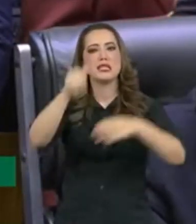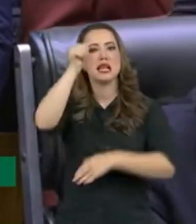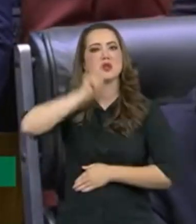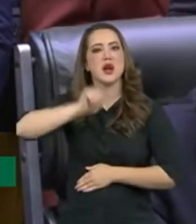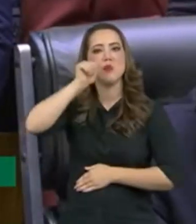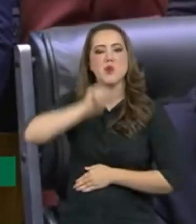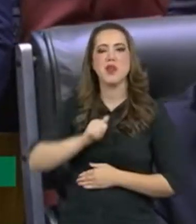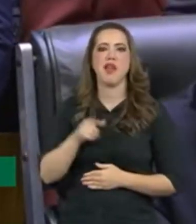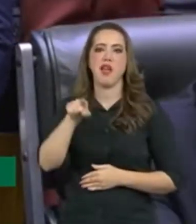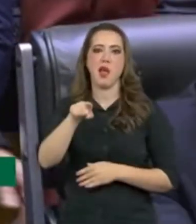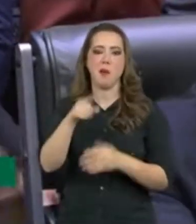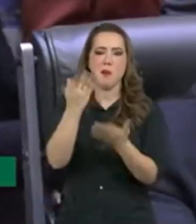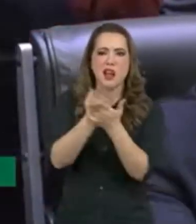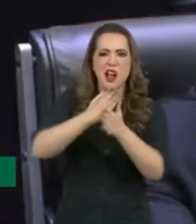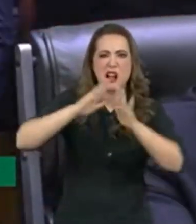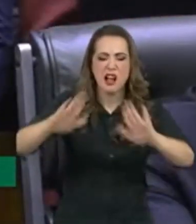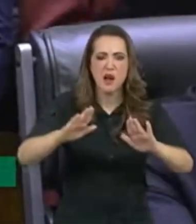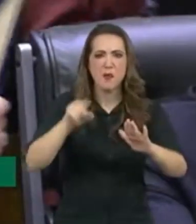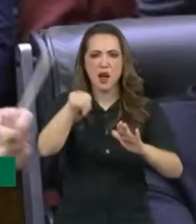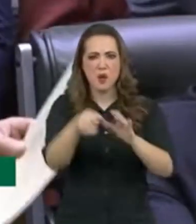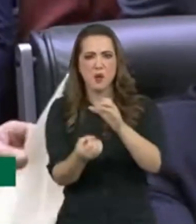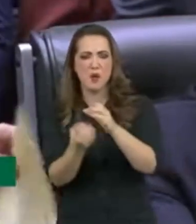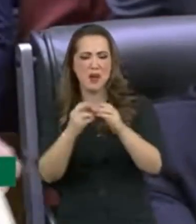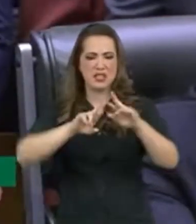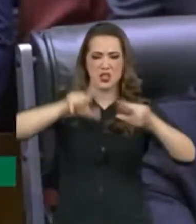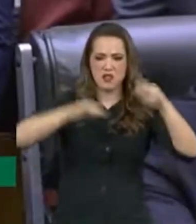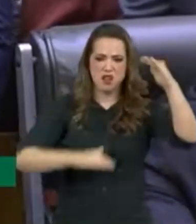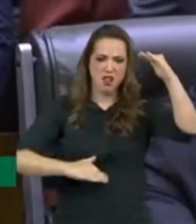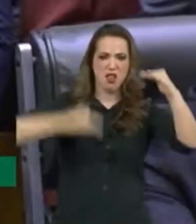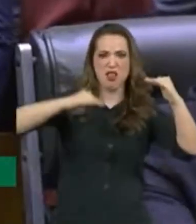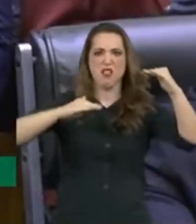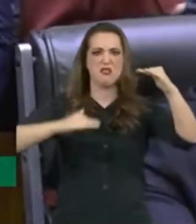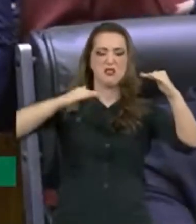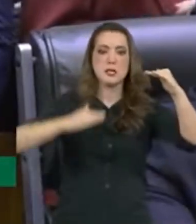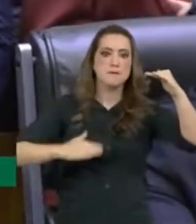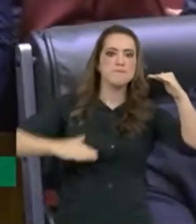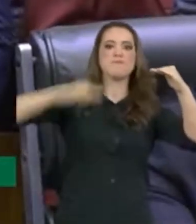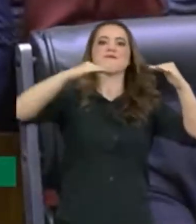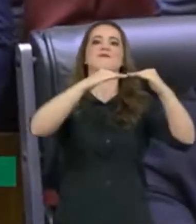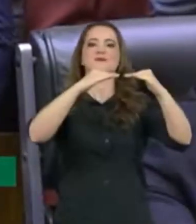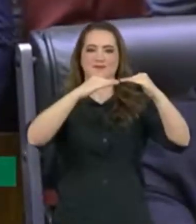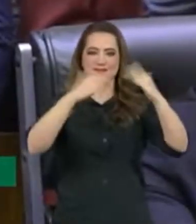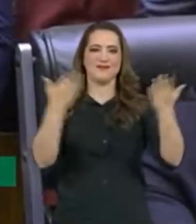demolir esse castelo secular de desigualdade e preconceito.